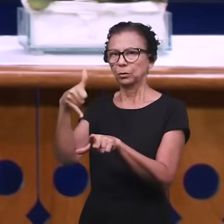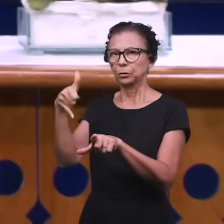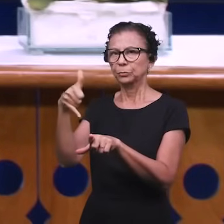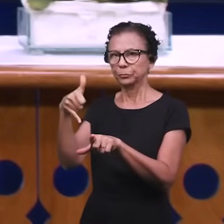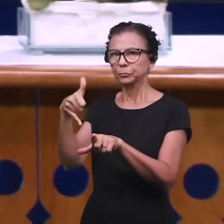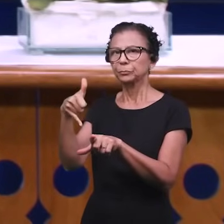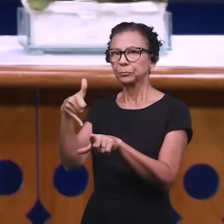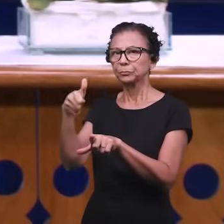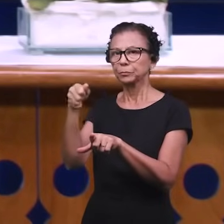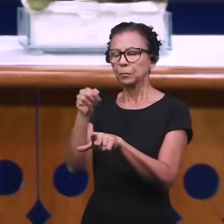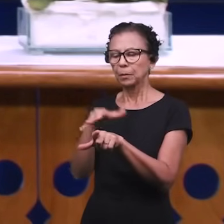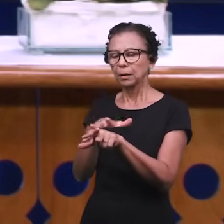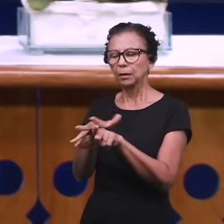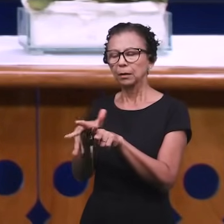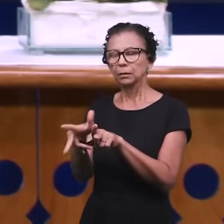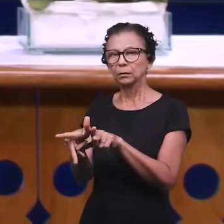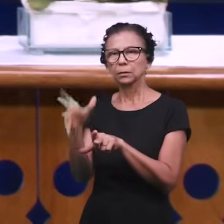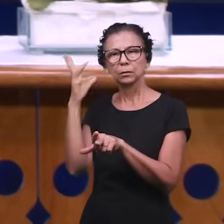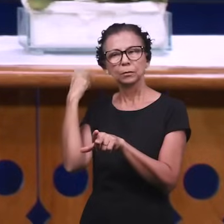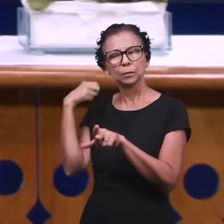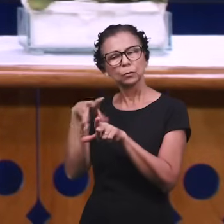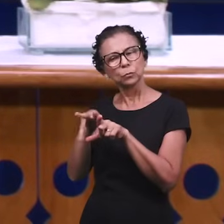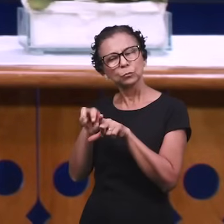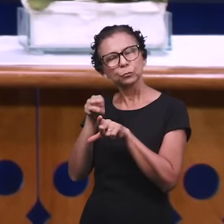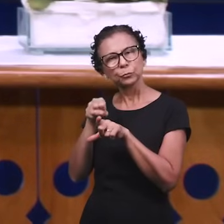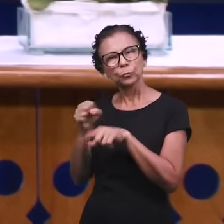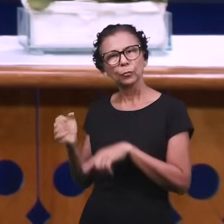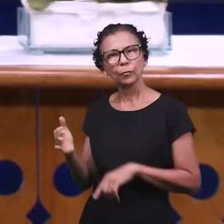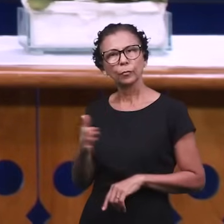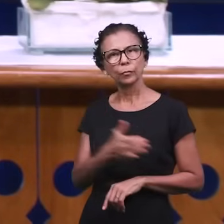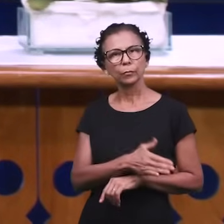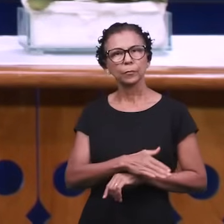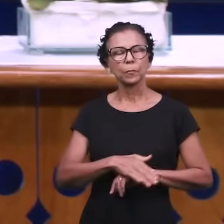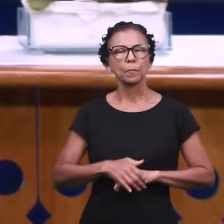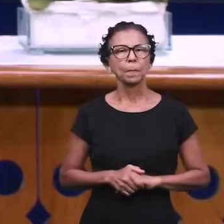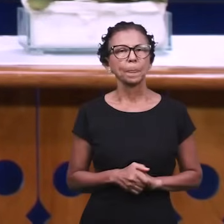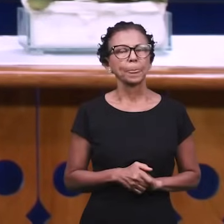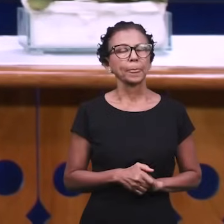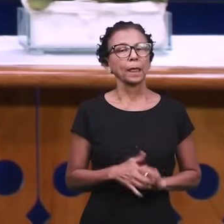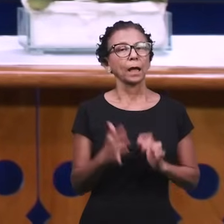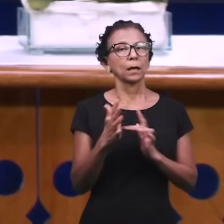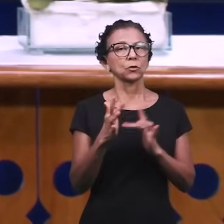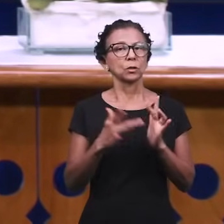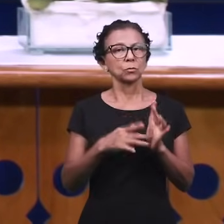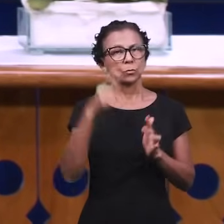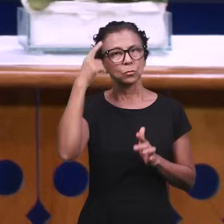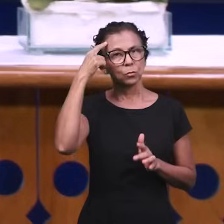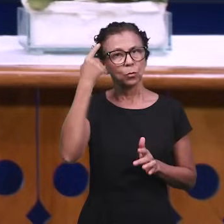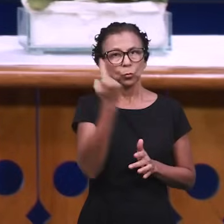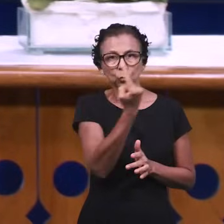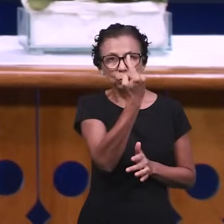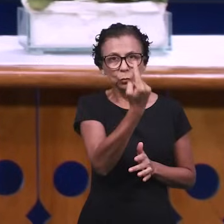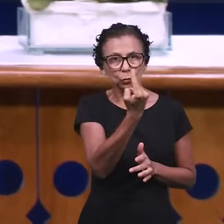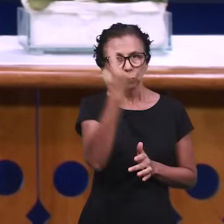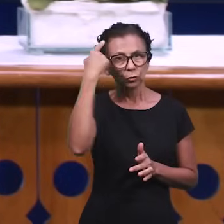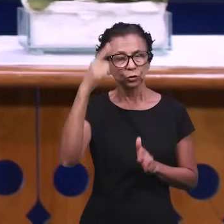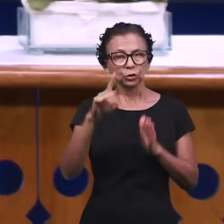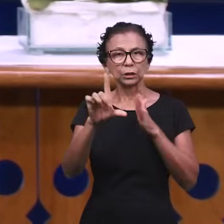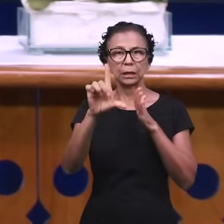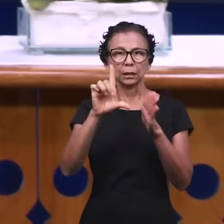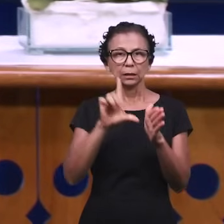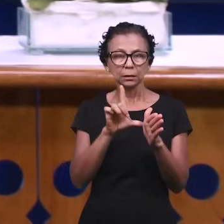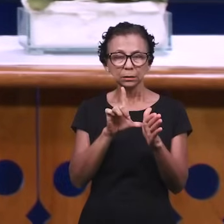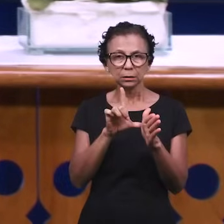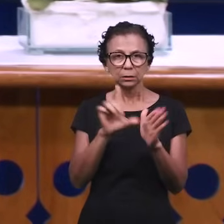Eu disse que Jesus comemorou a ceia um dia antes, foi no dia 13. Ele ceiou com os discípulos